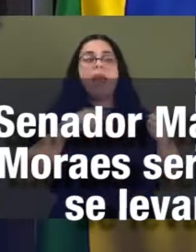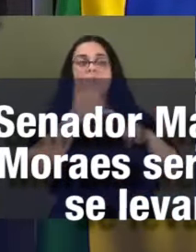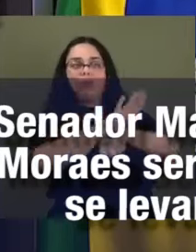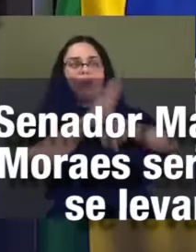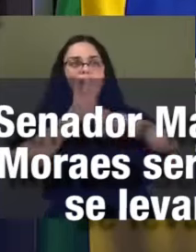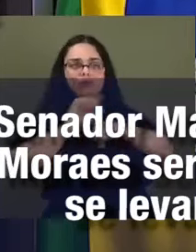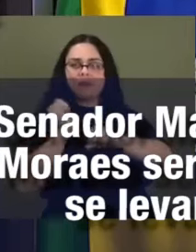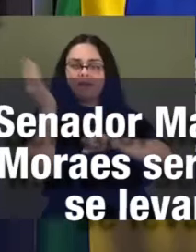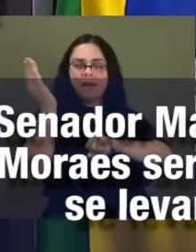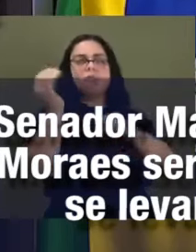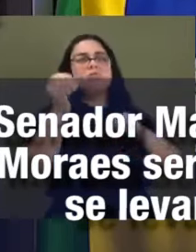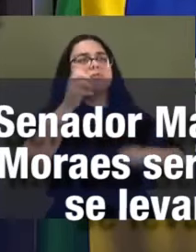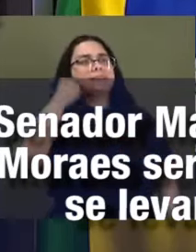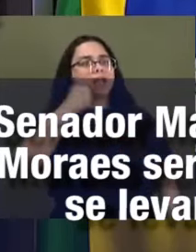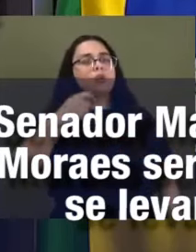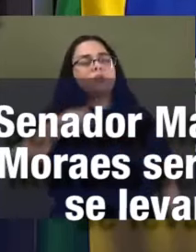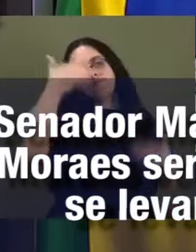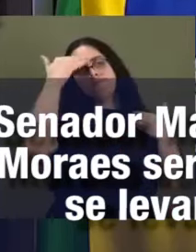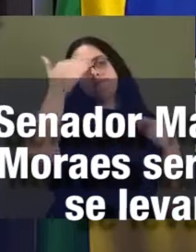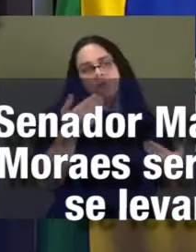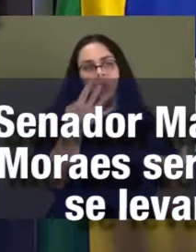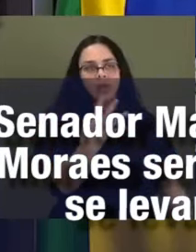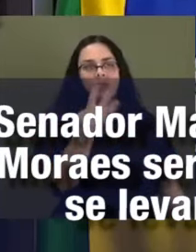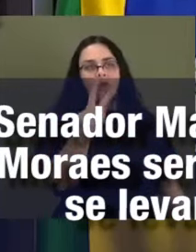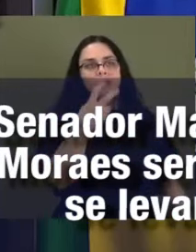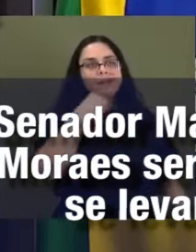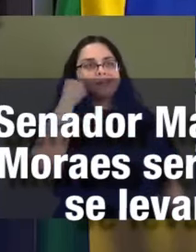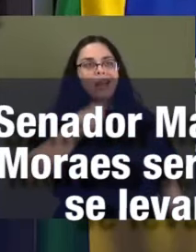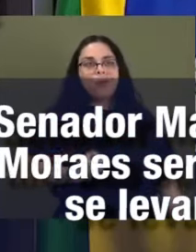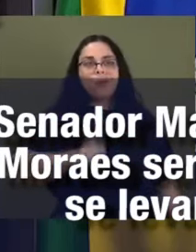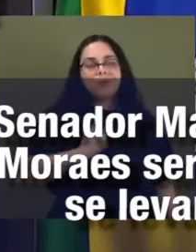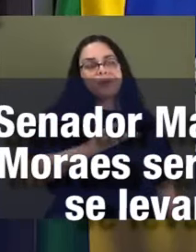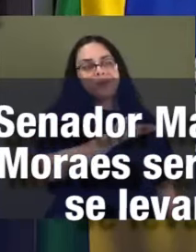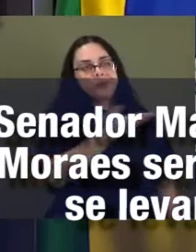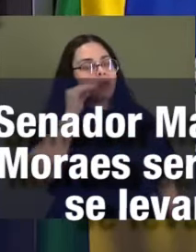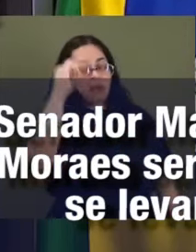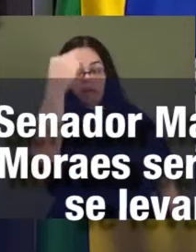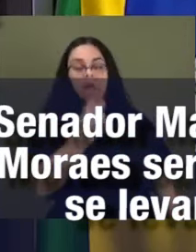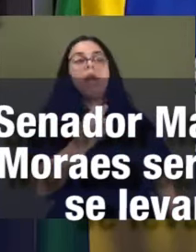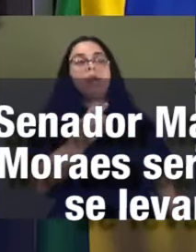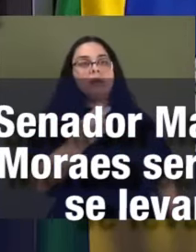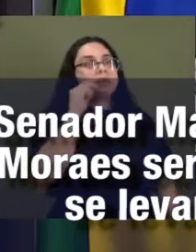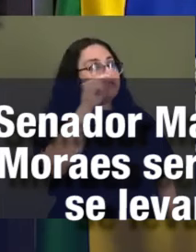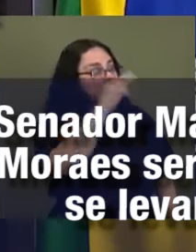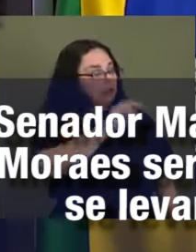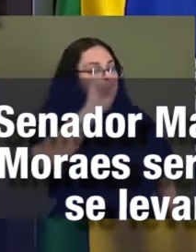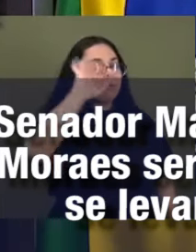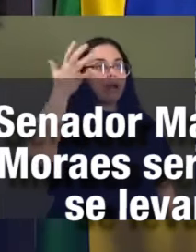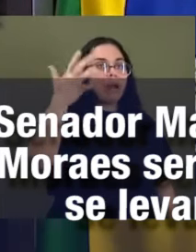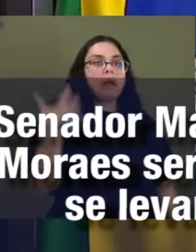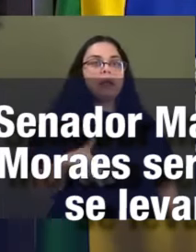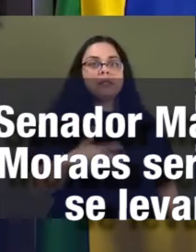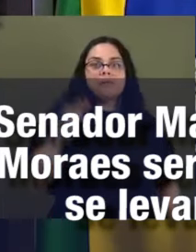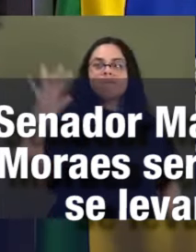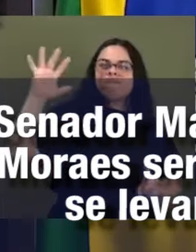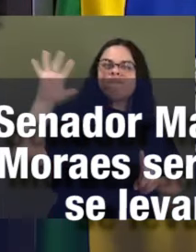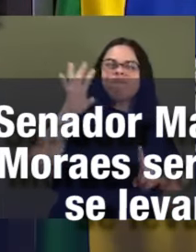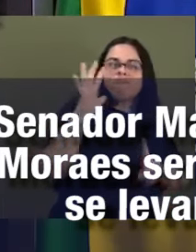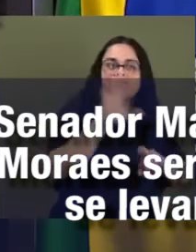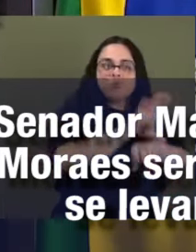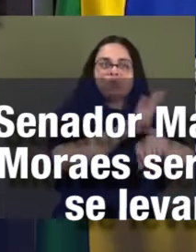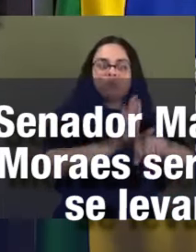Constituição, os parlamentares, e agradeço aqui os 42 senadores da República que, ao ver tamanha ataque à Constituição,